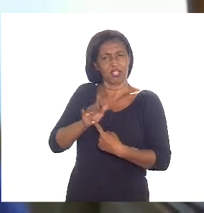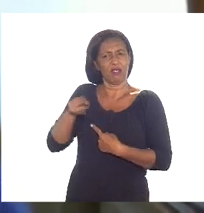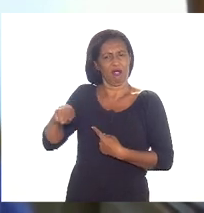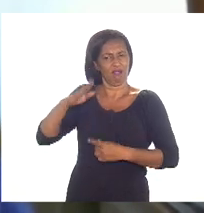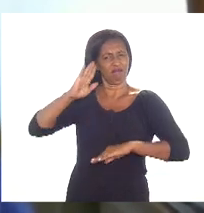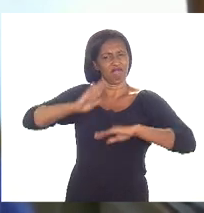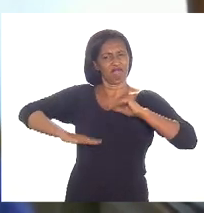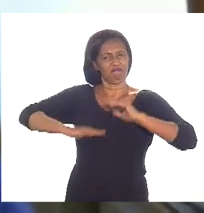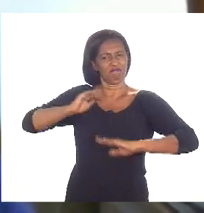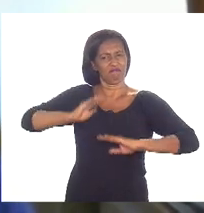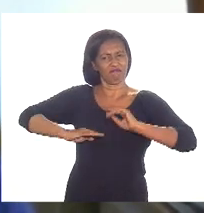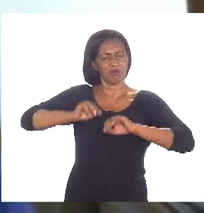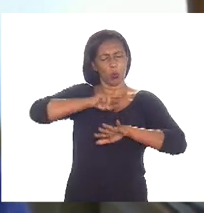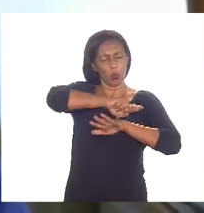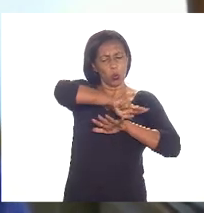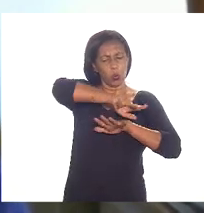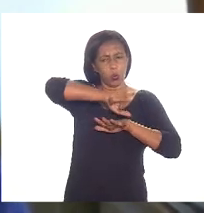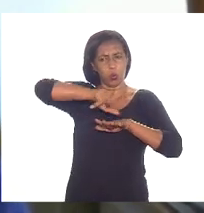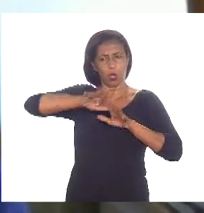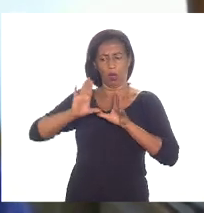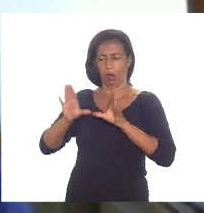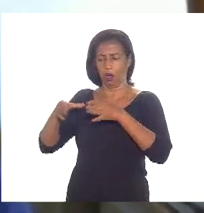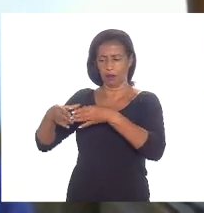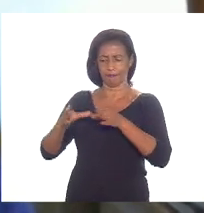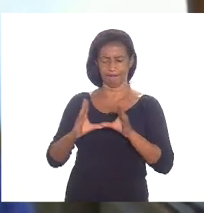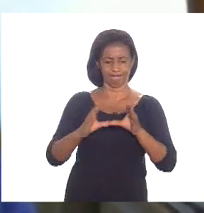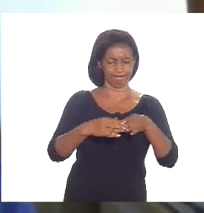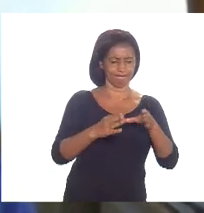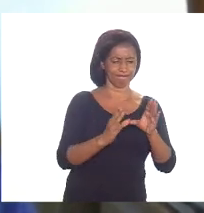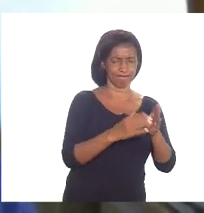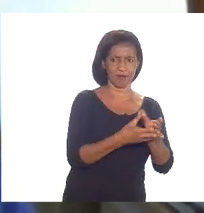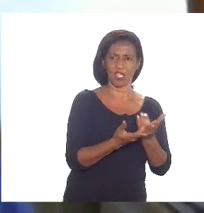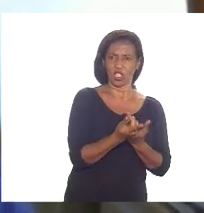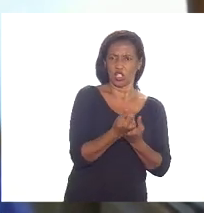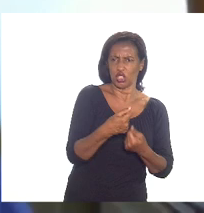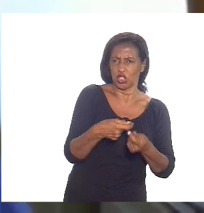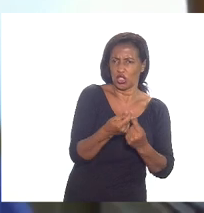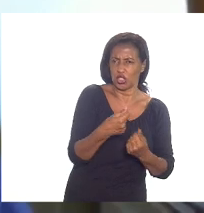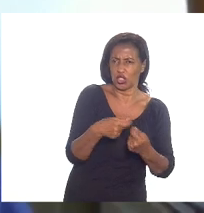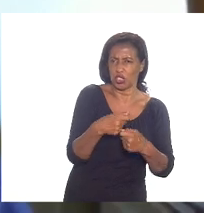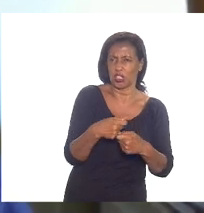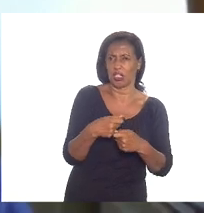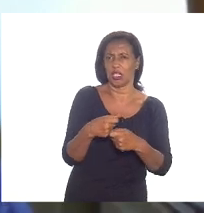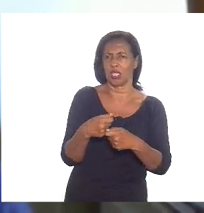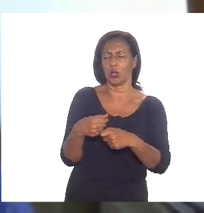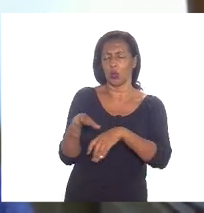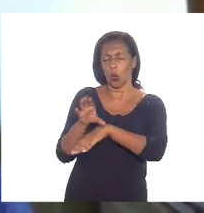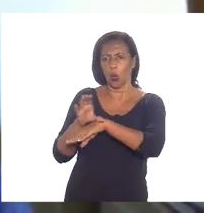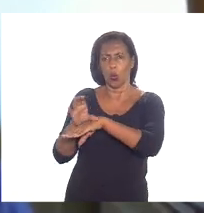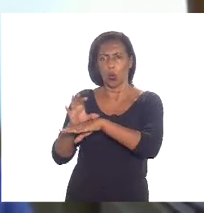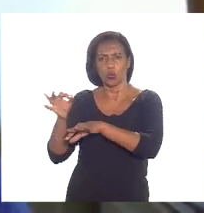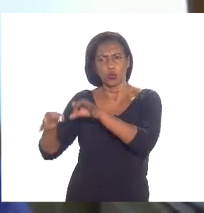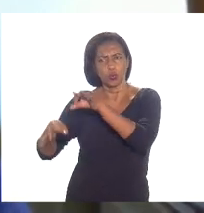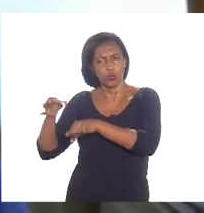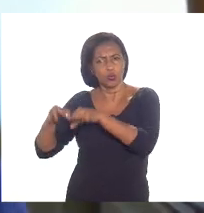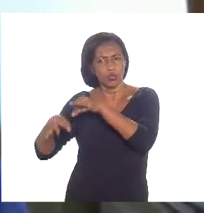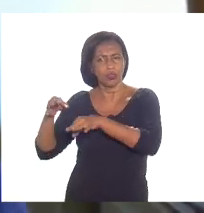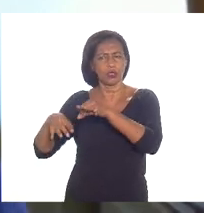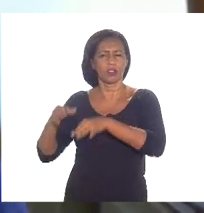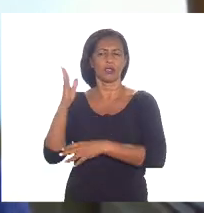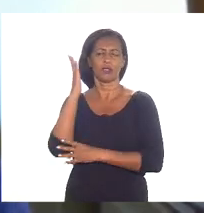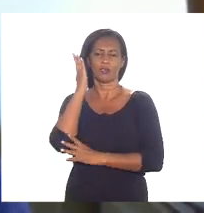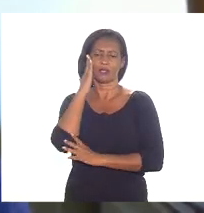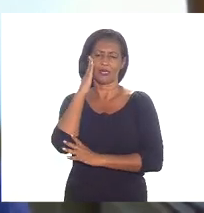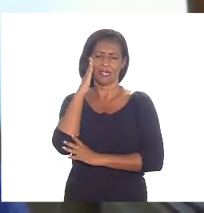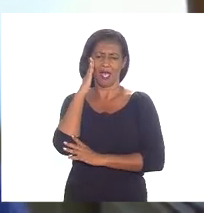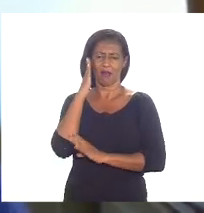competência em diversas comissões, tanto de orçamento quanto de comissão de Constituição e Justiça. E, além do mais, fará